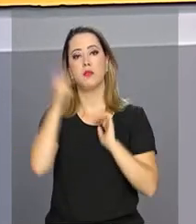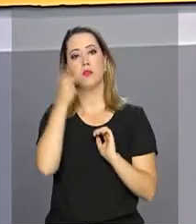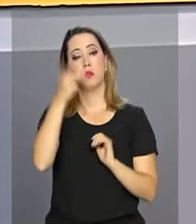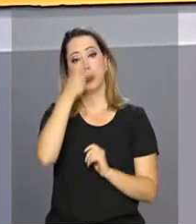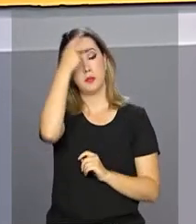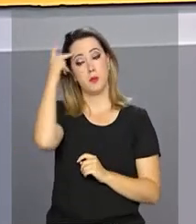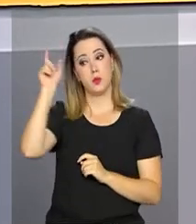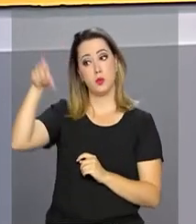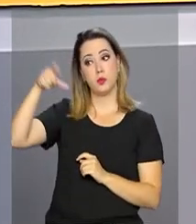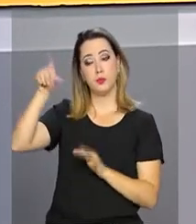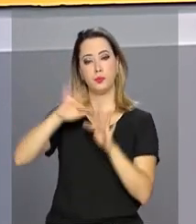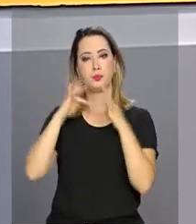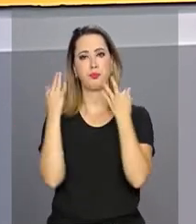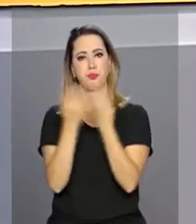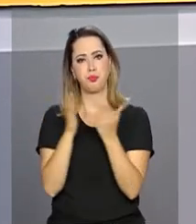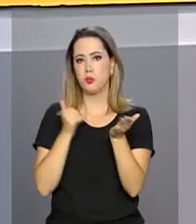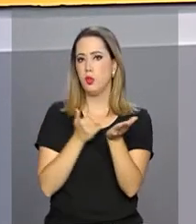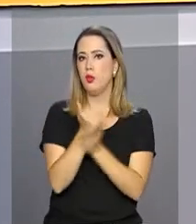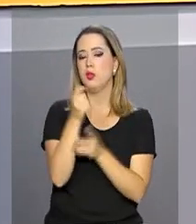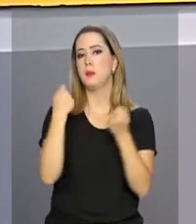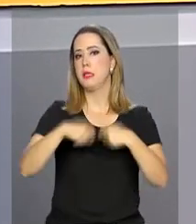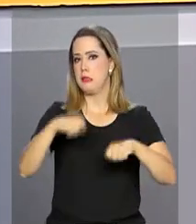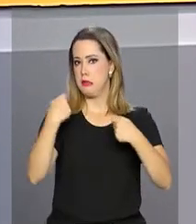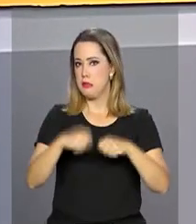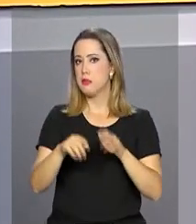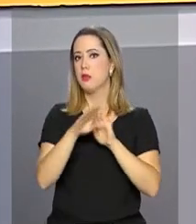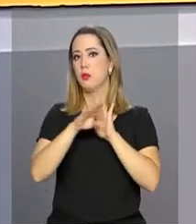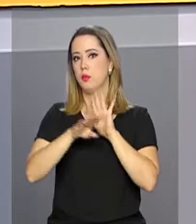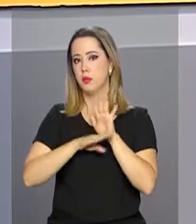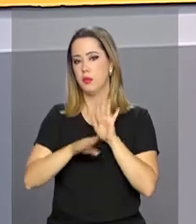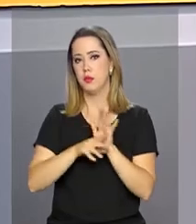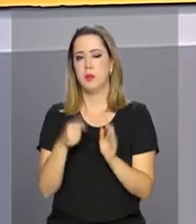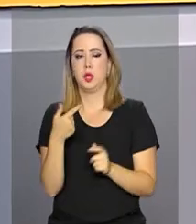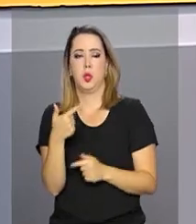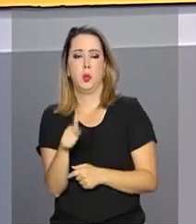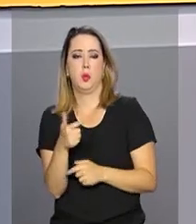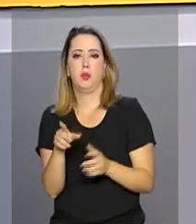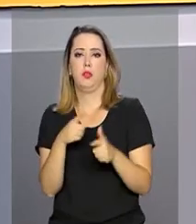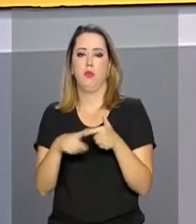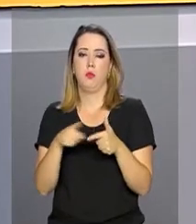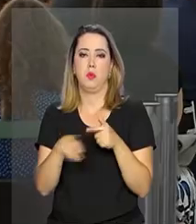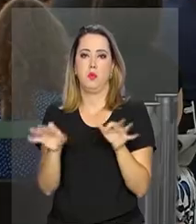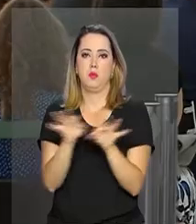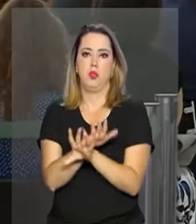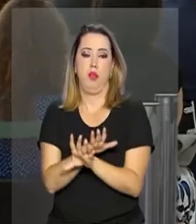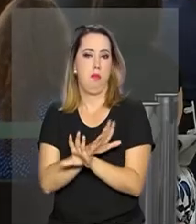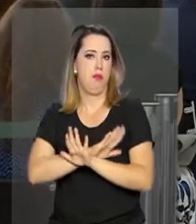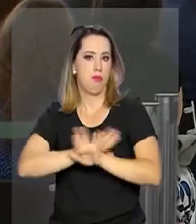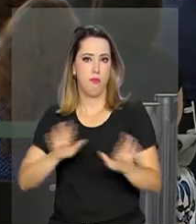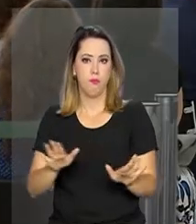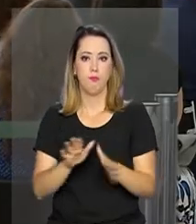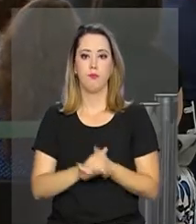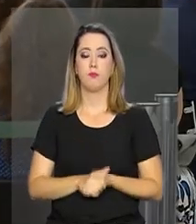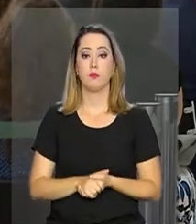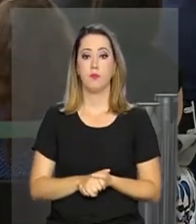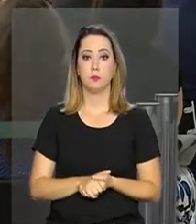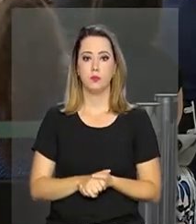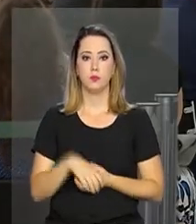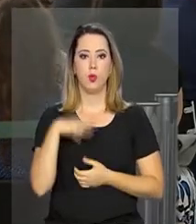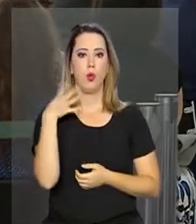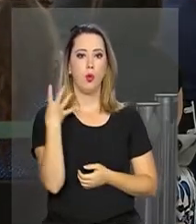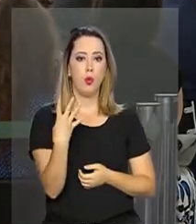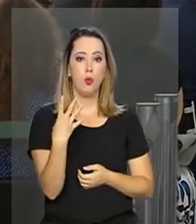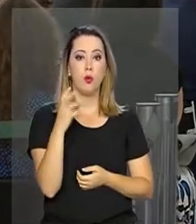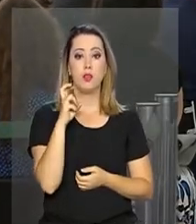continuar no bolsa família enquanto precisarem e que o programa não vai terminar a quatro cinco meses